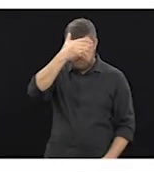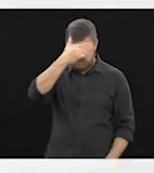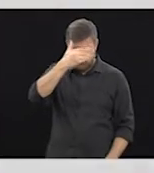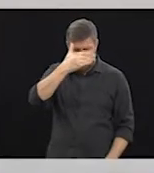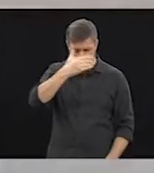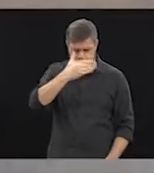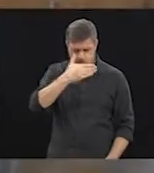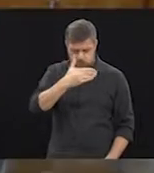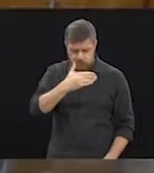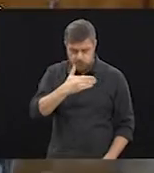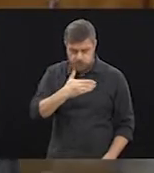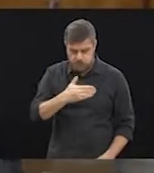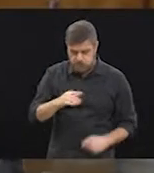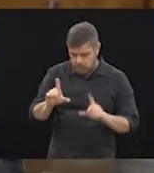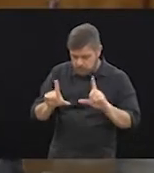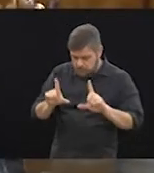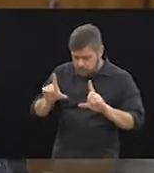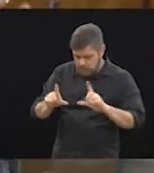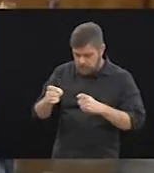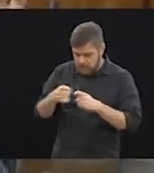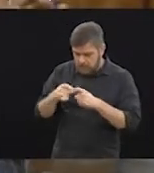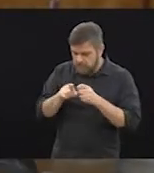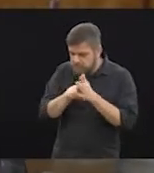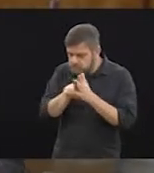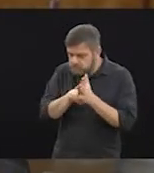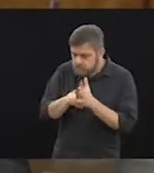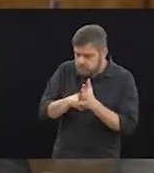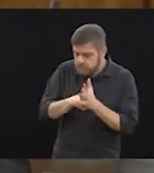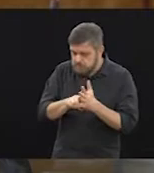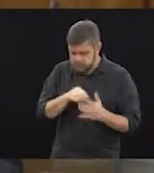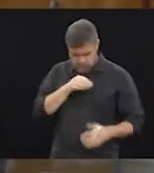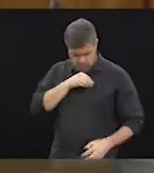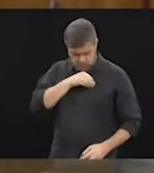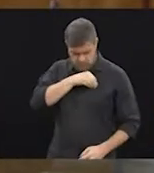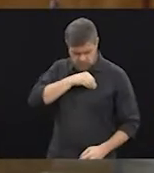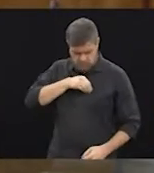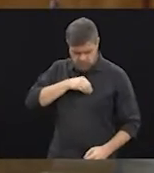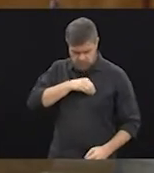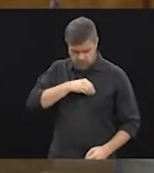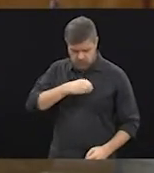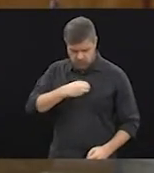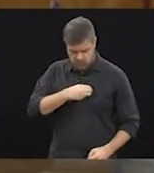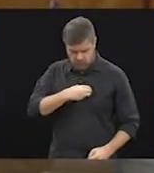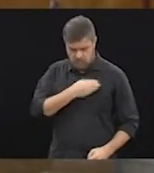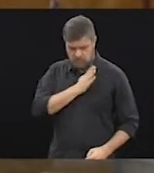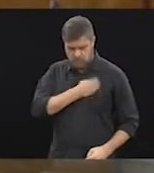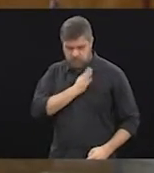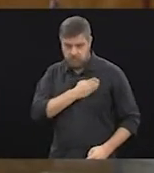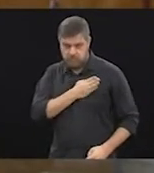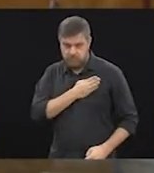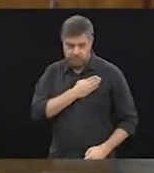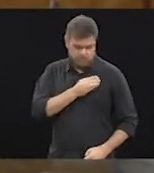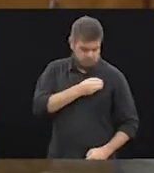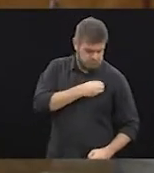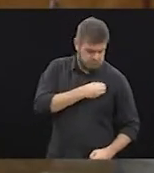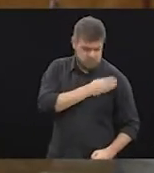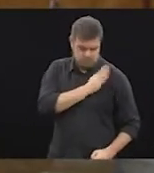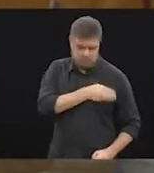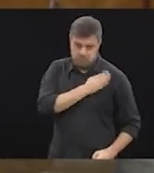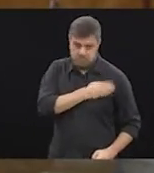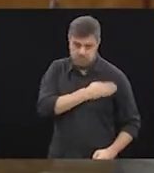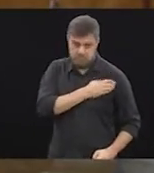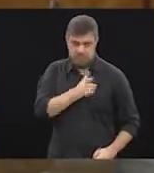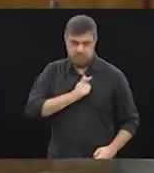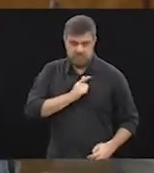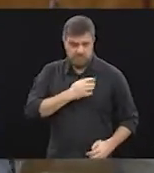vai acompanhando no raio-x, posiciona esses eletrodos dentro do coração e aí instala o dispositivo, que pode ser do lado direito ou do lado